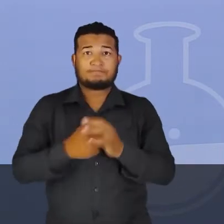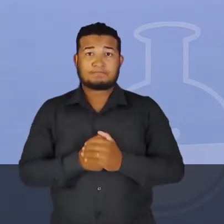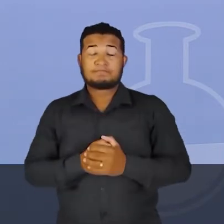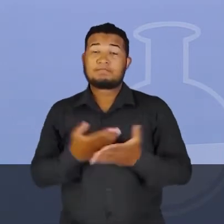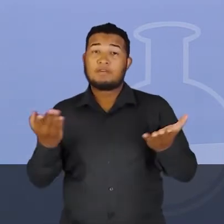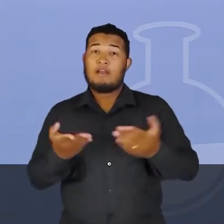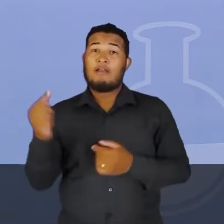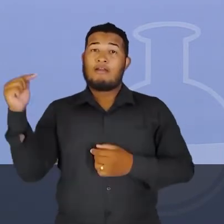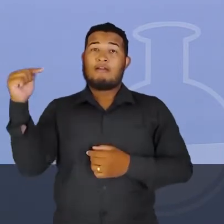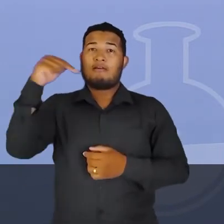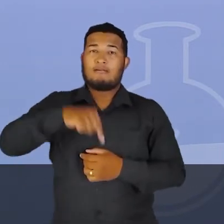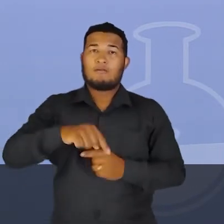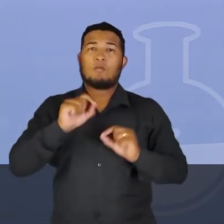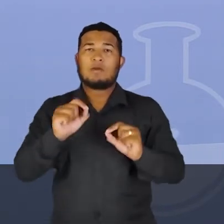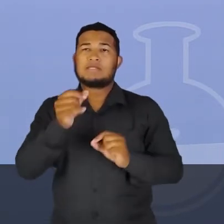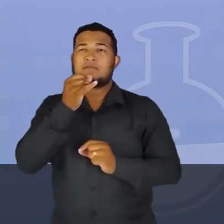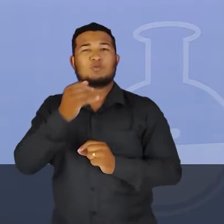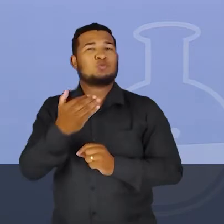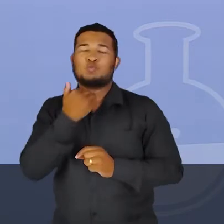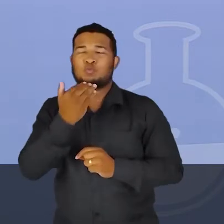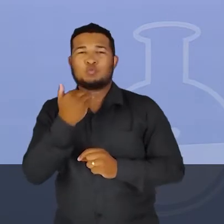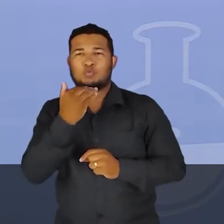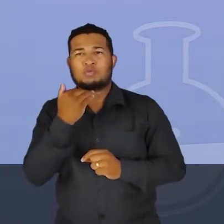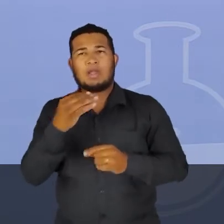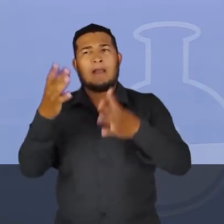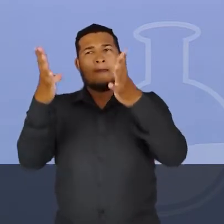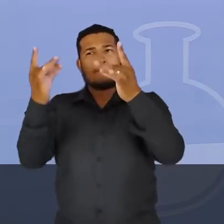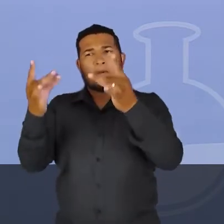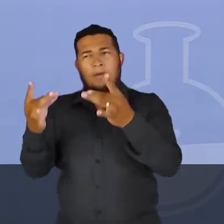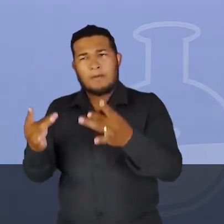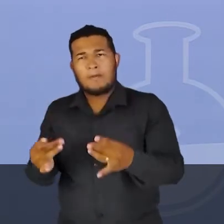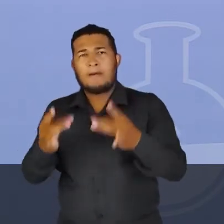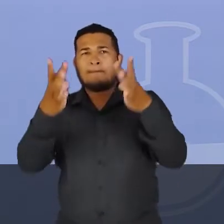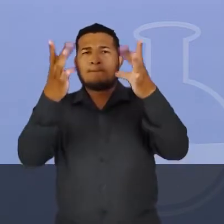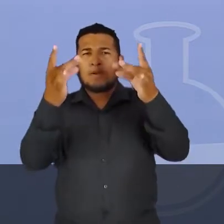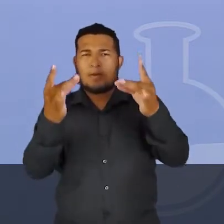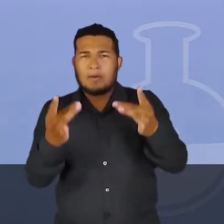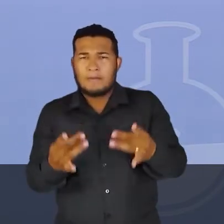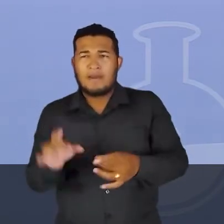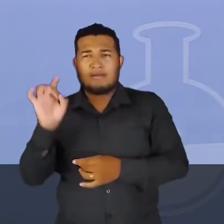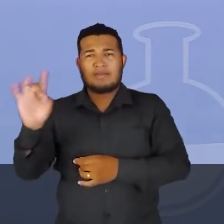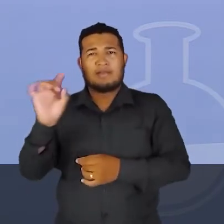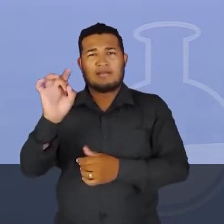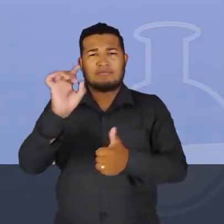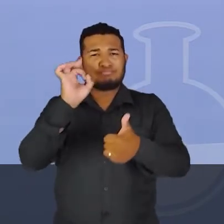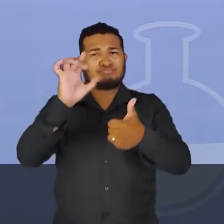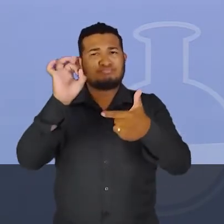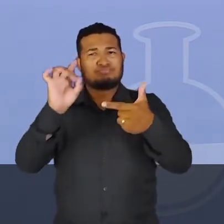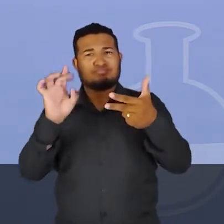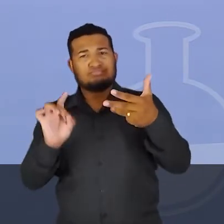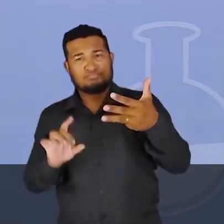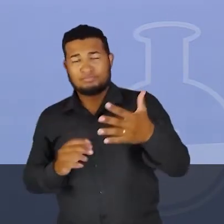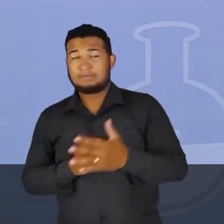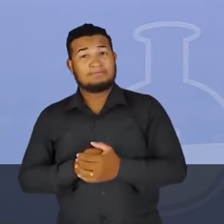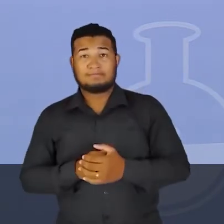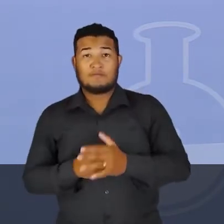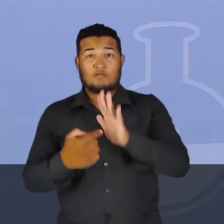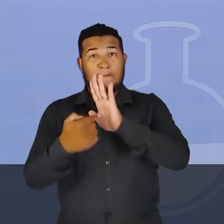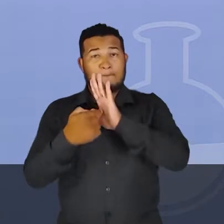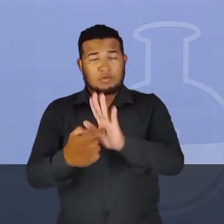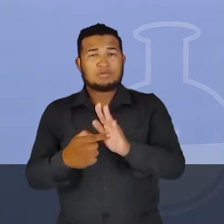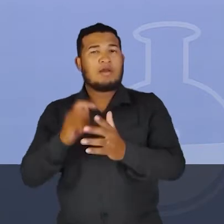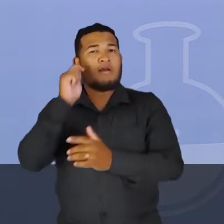aula, a gente não tem a possibilidade de ficar falando detalhadamente sobre cada autor. Eu vou apresentar para